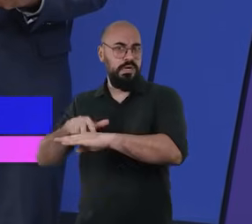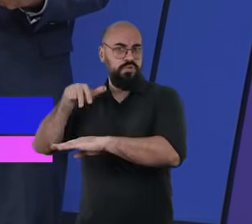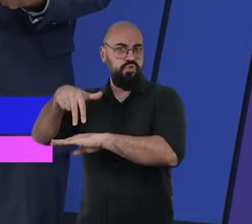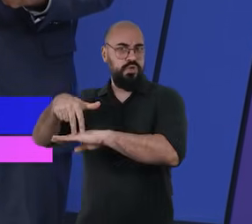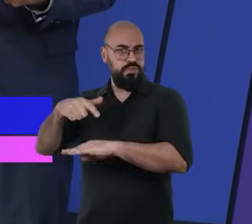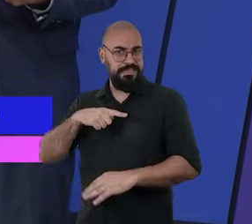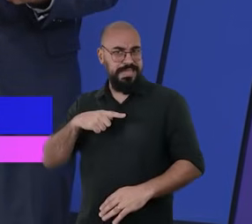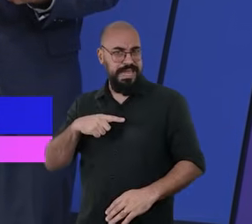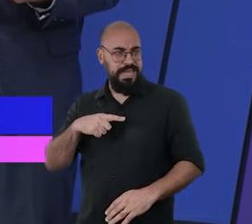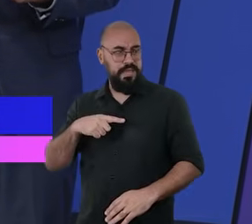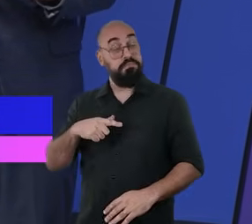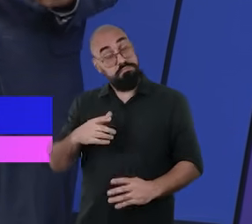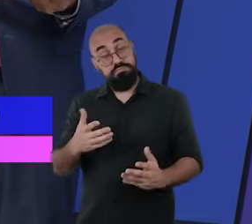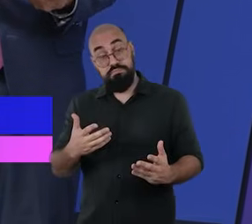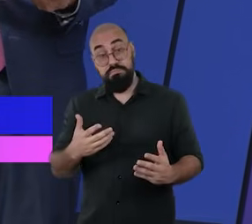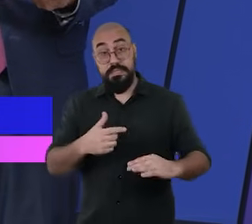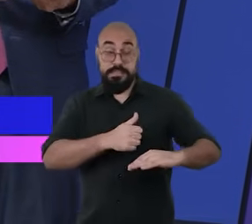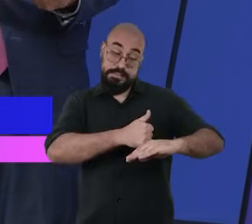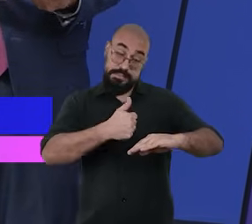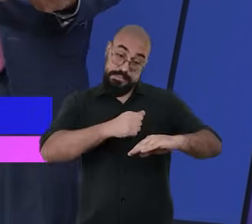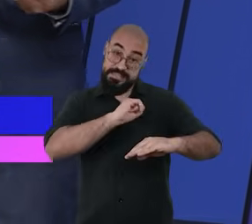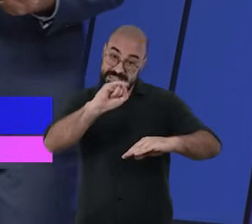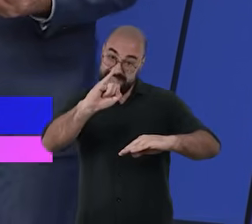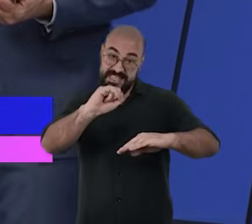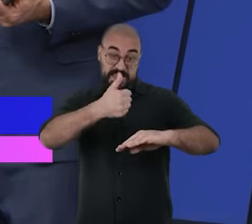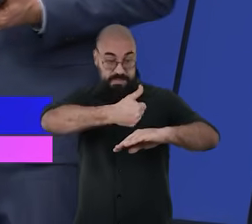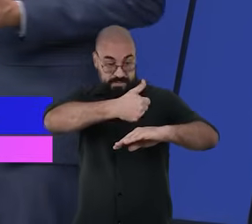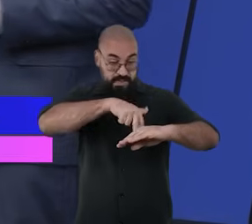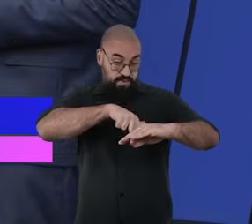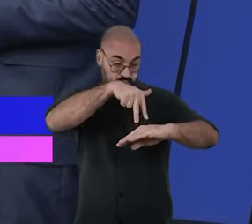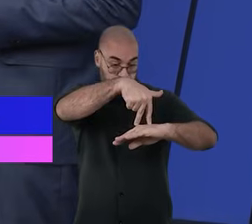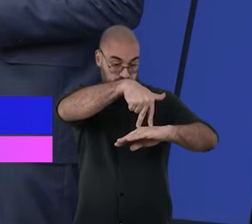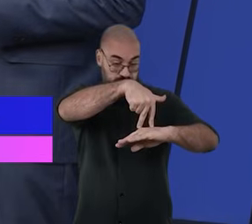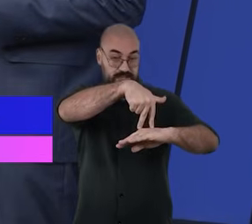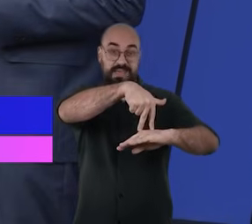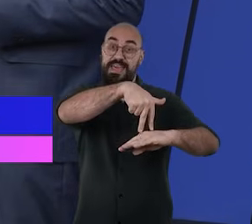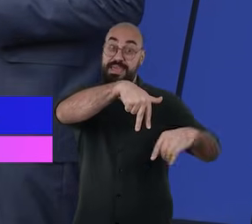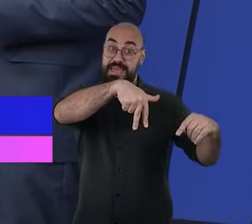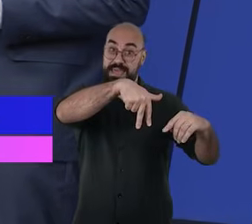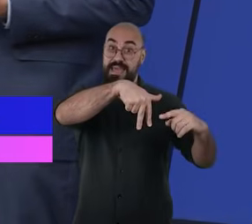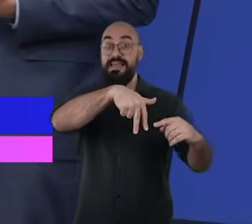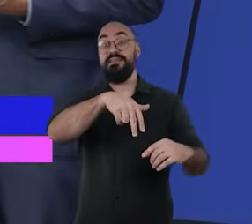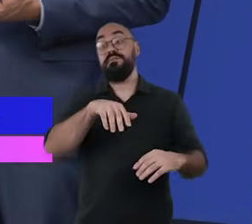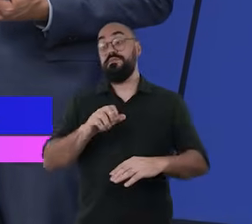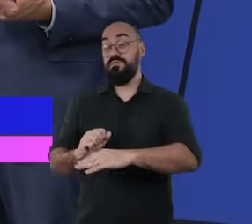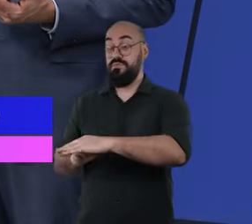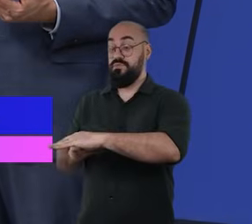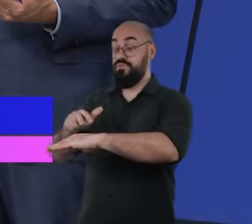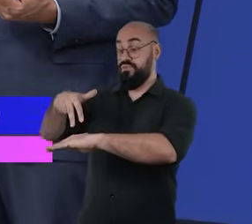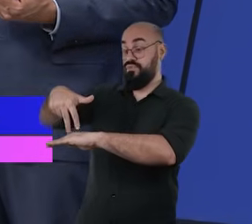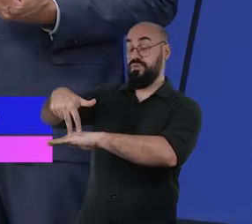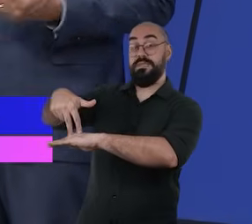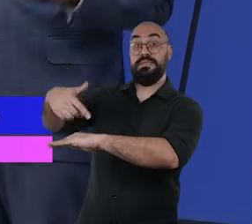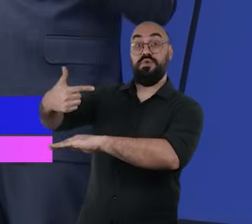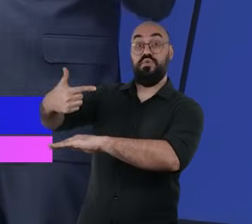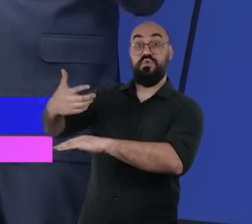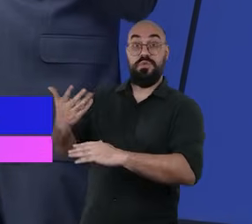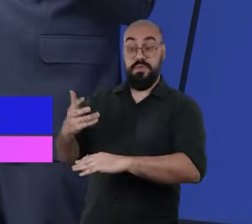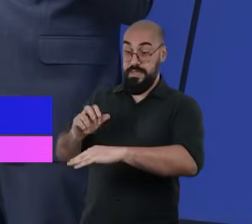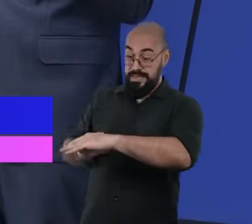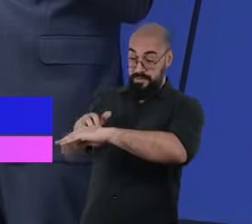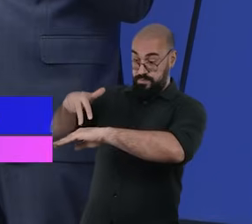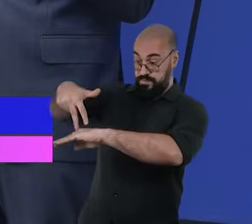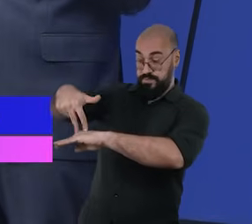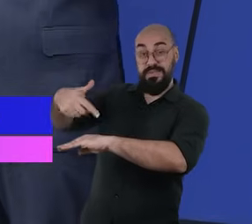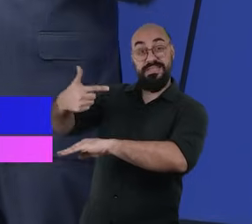ressurreição. A primeira ressurreição é a ressurreição daqueles que não terão parte na